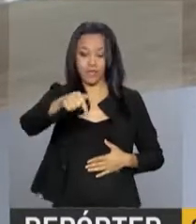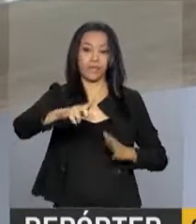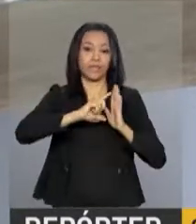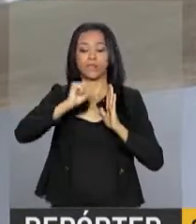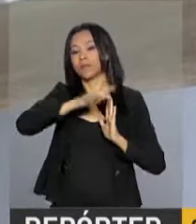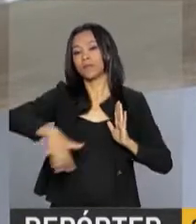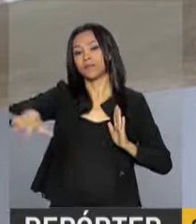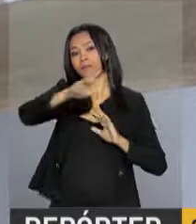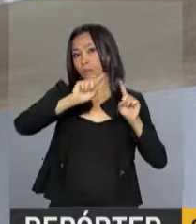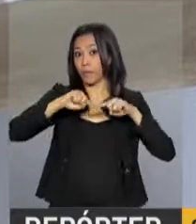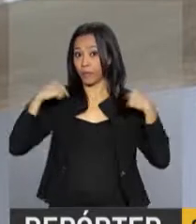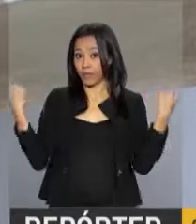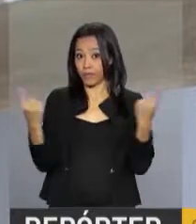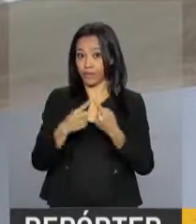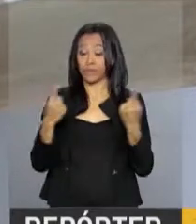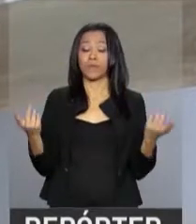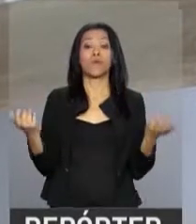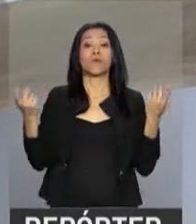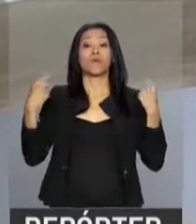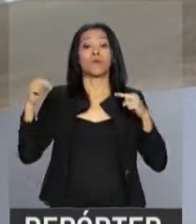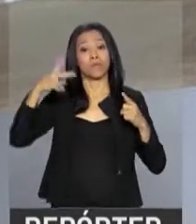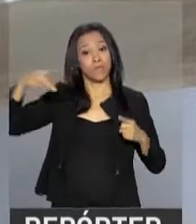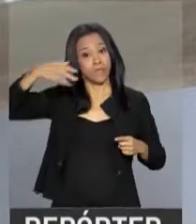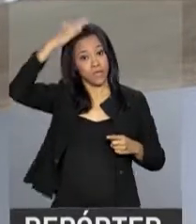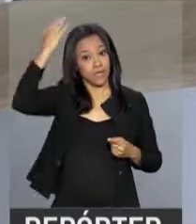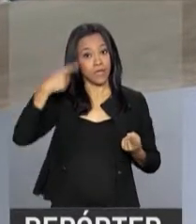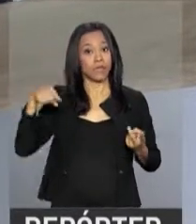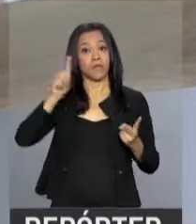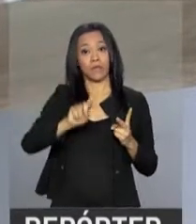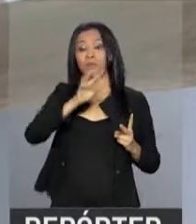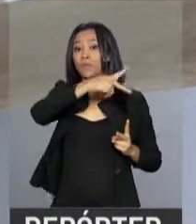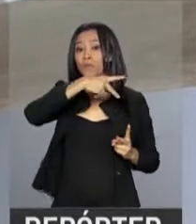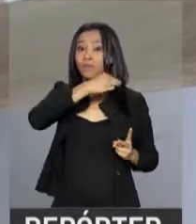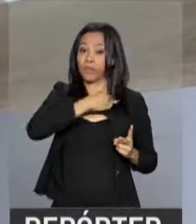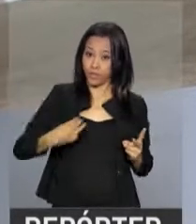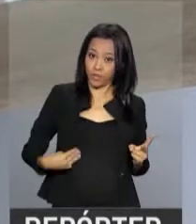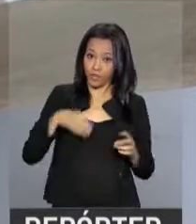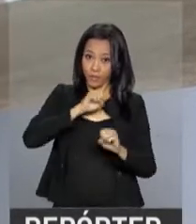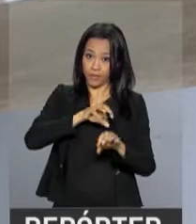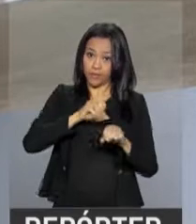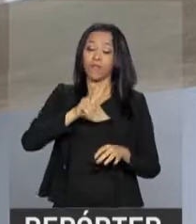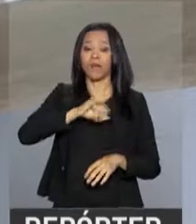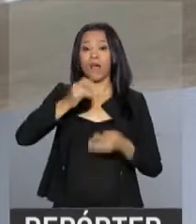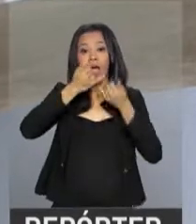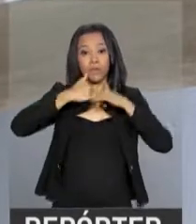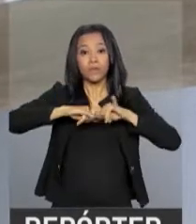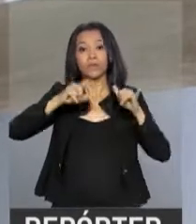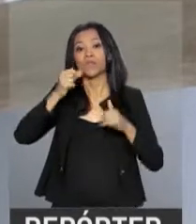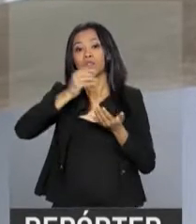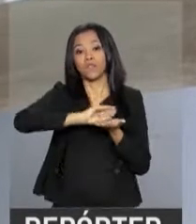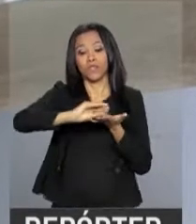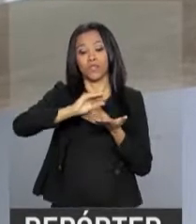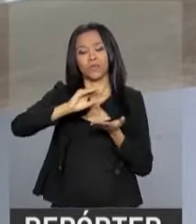o presidente michel temer eo ministro da educação mendonça filho anunciou liberação de recursos para estados